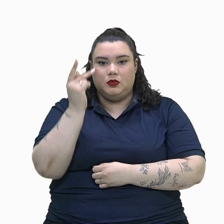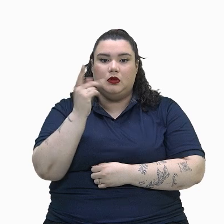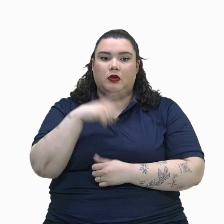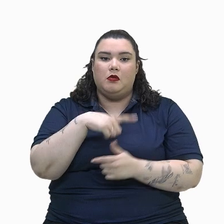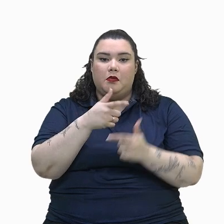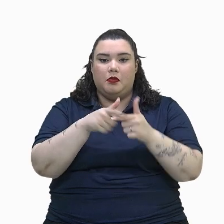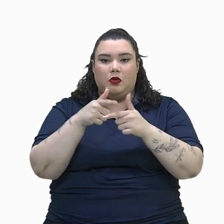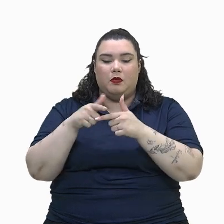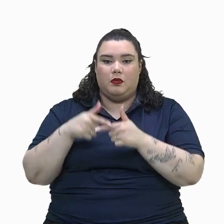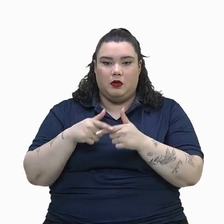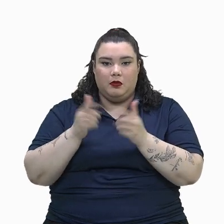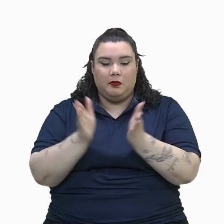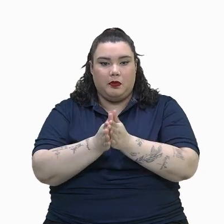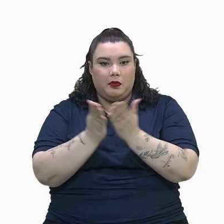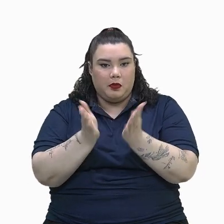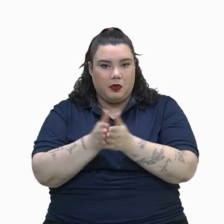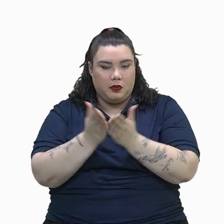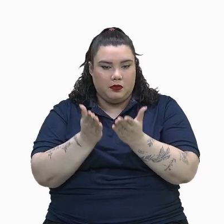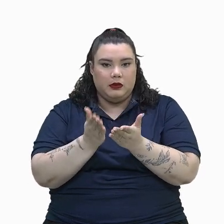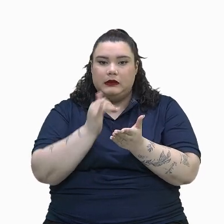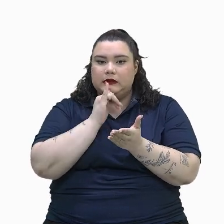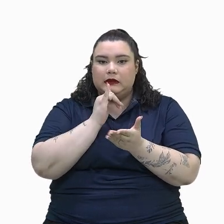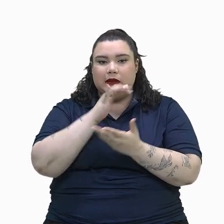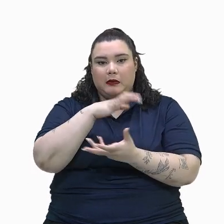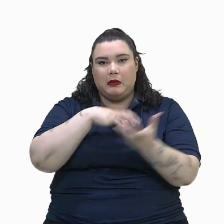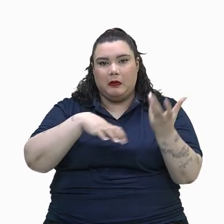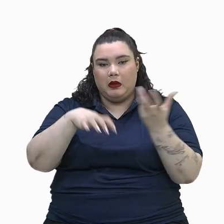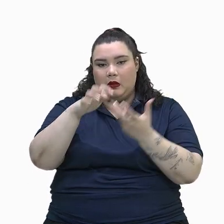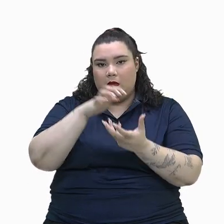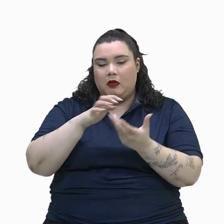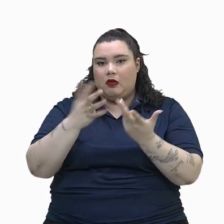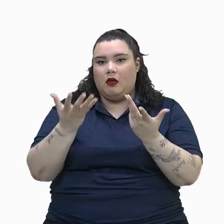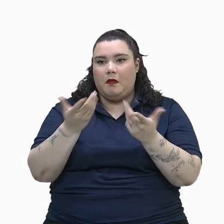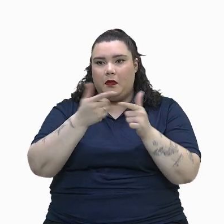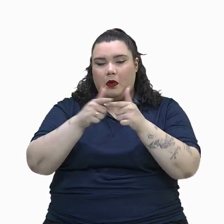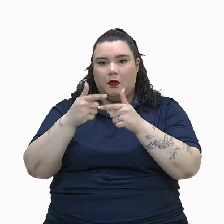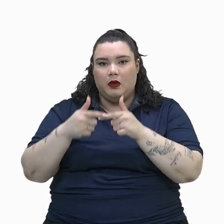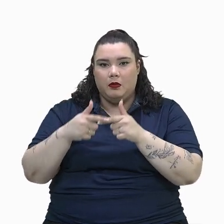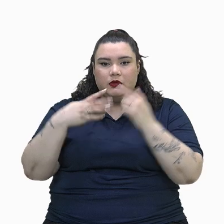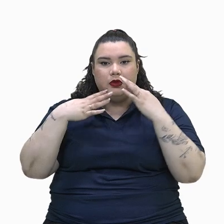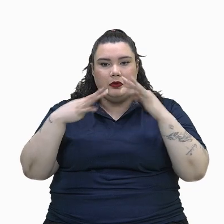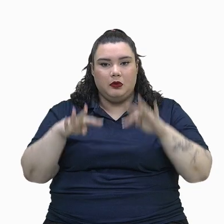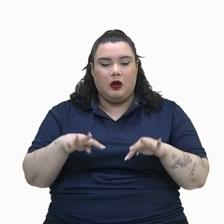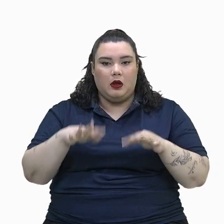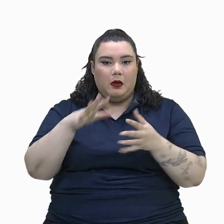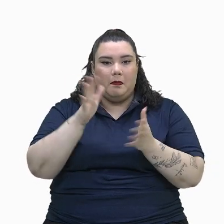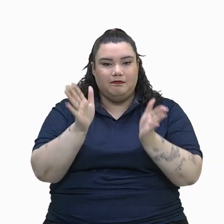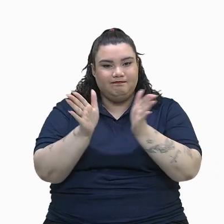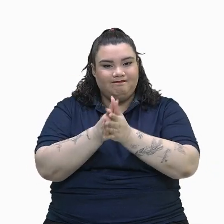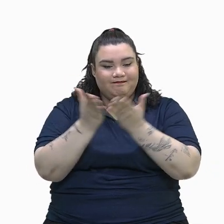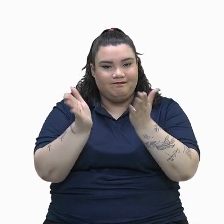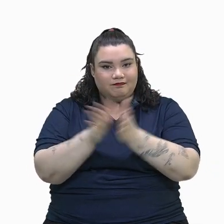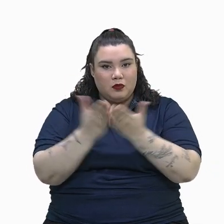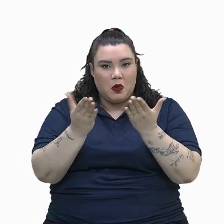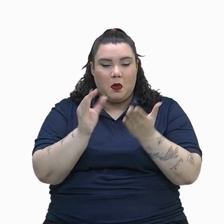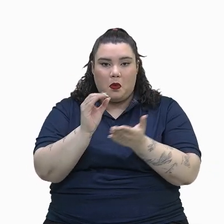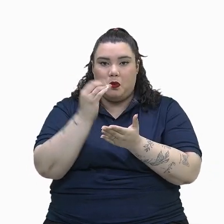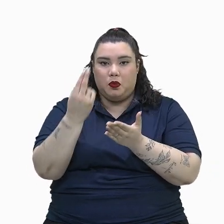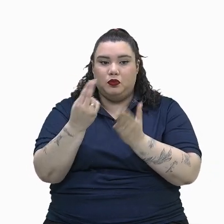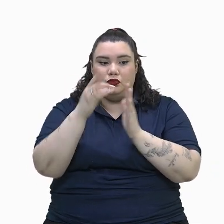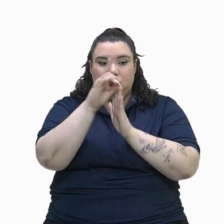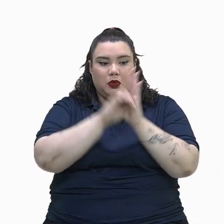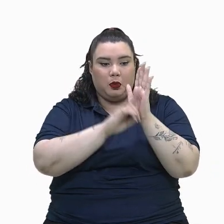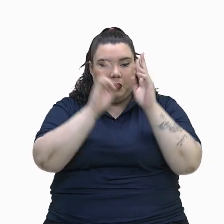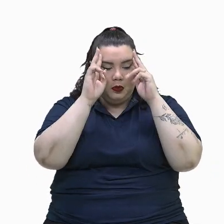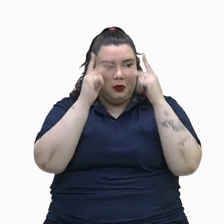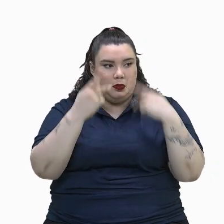situações de vulnerabilidade, como conflitos, desastres naturais, pobreza extrema ou violações